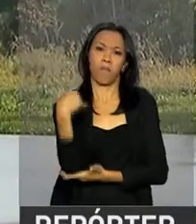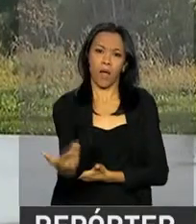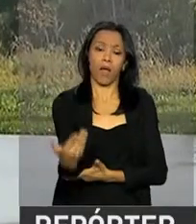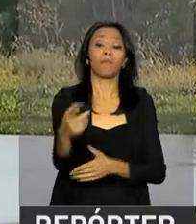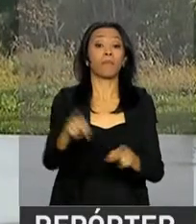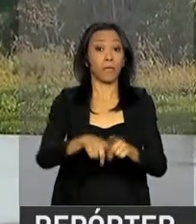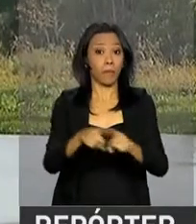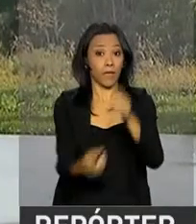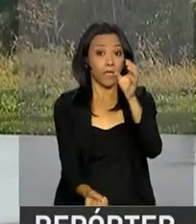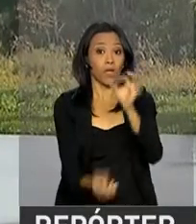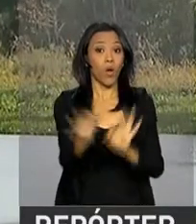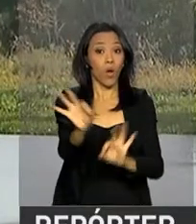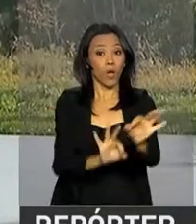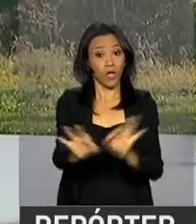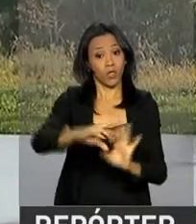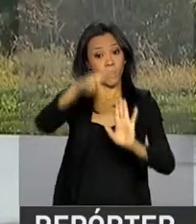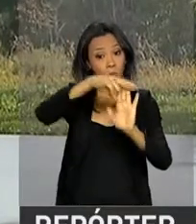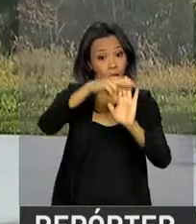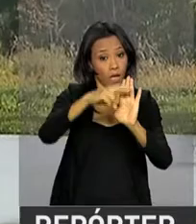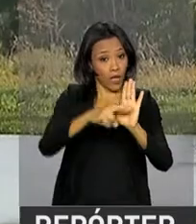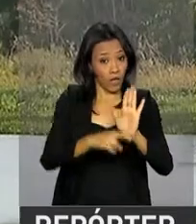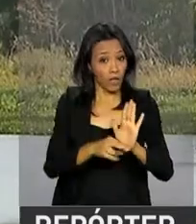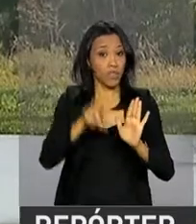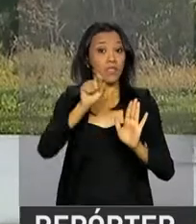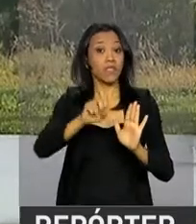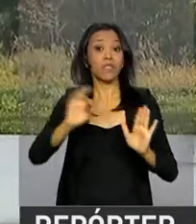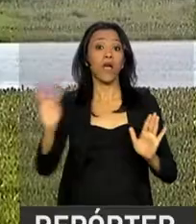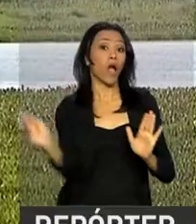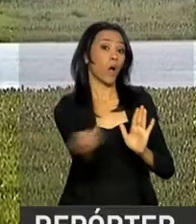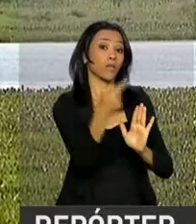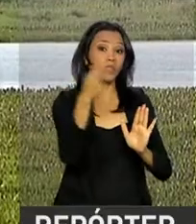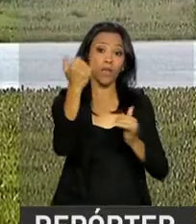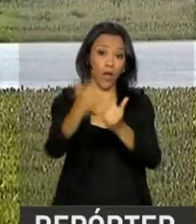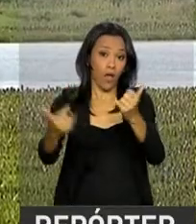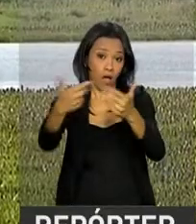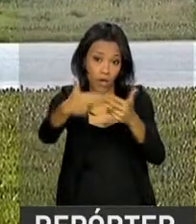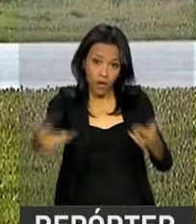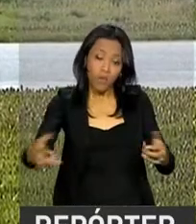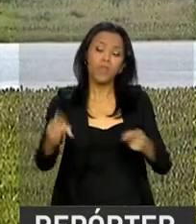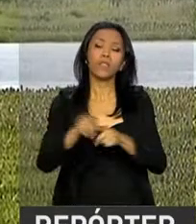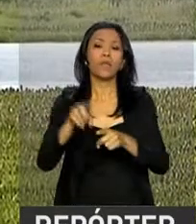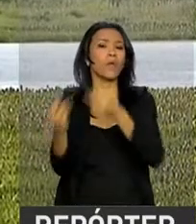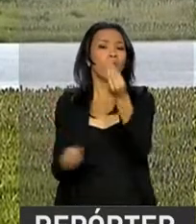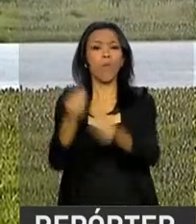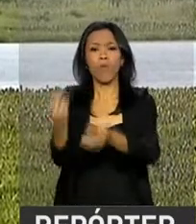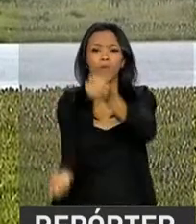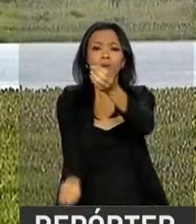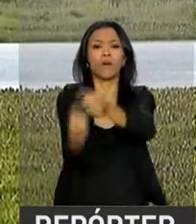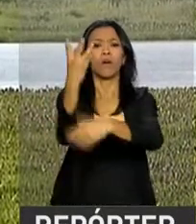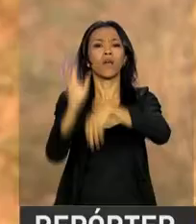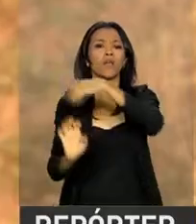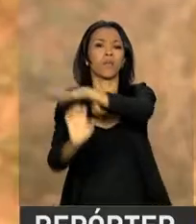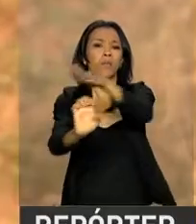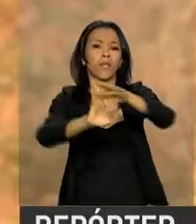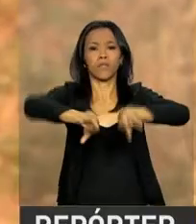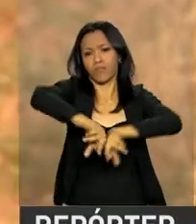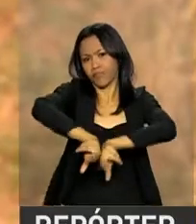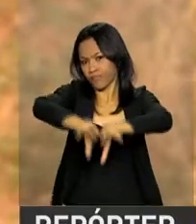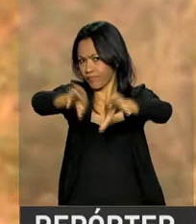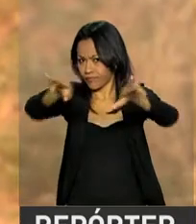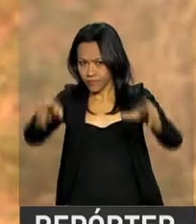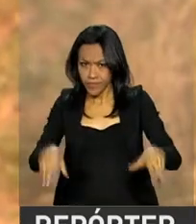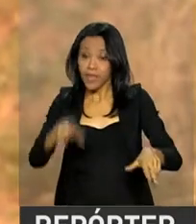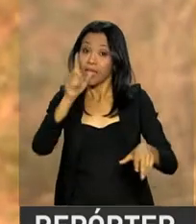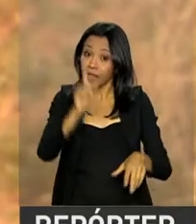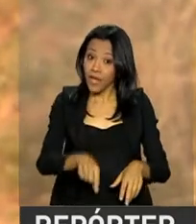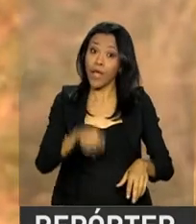regras para a compensação por impactos no meio ambiente pela implantação de empreendimentos por exemplo o que deve destravar mais de 1